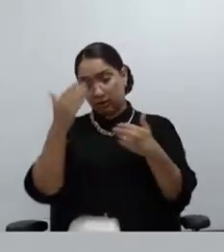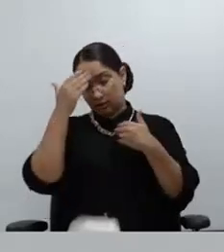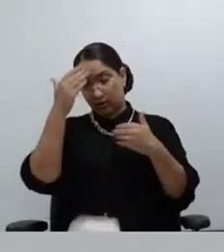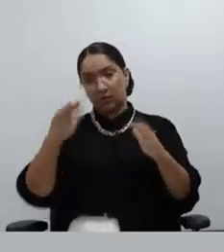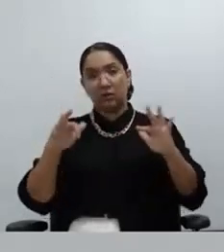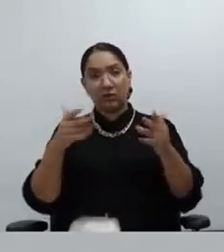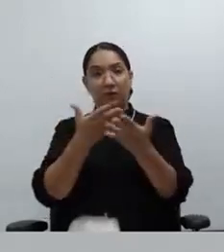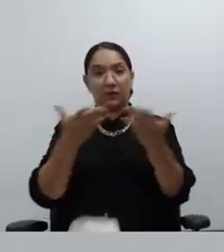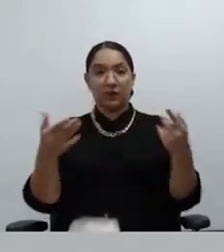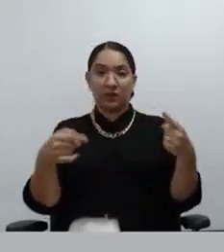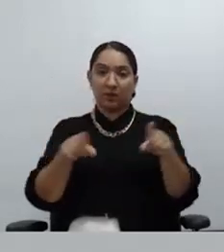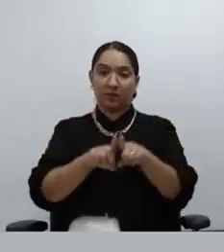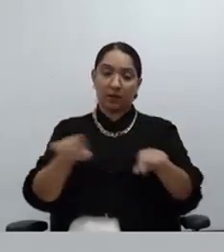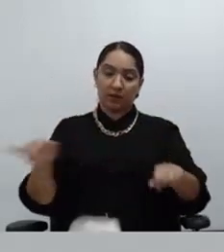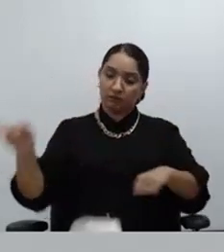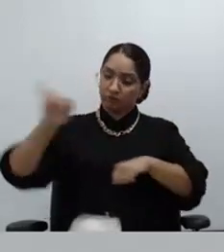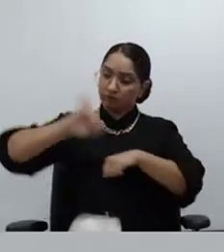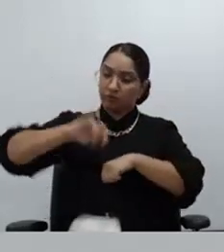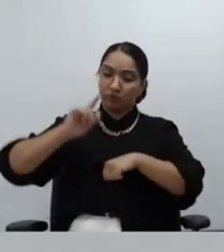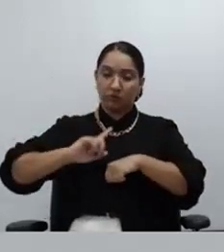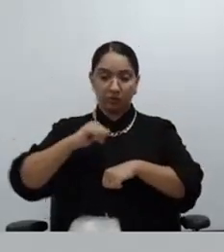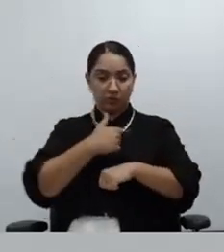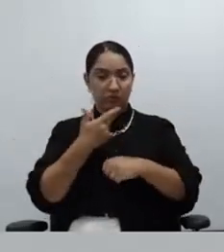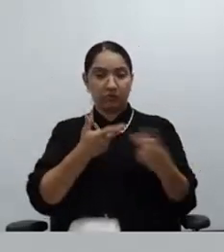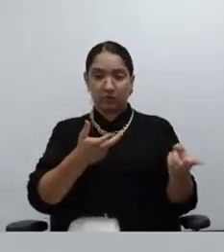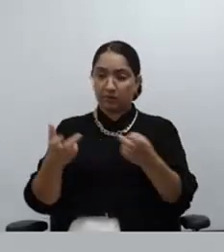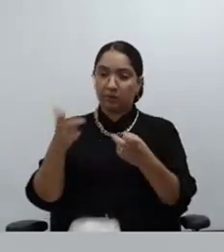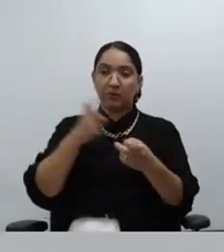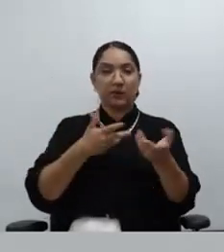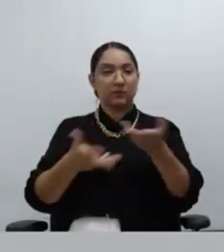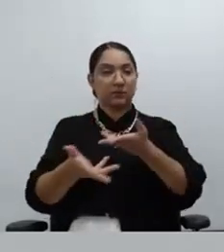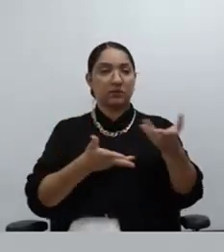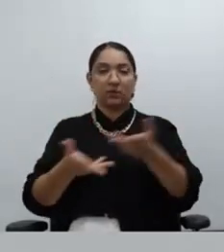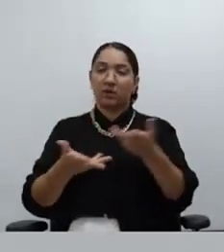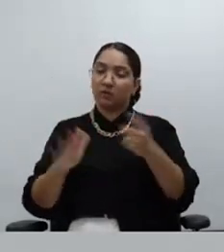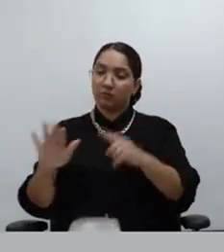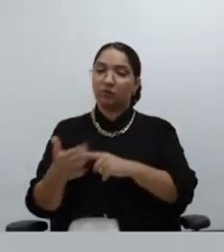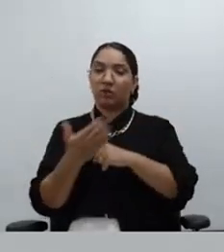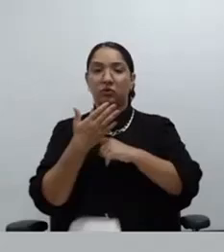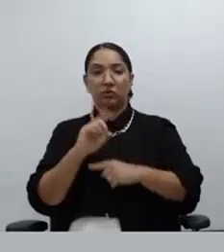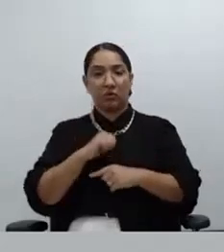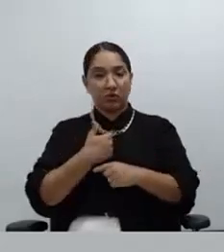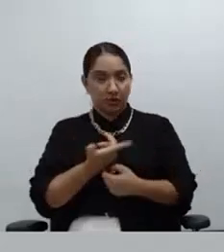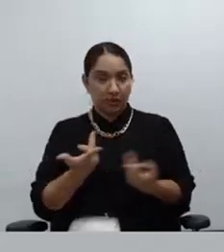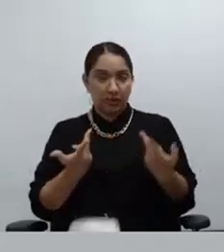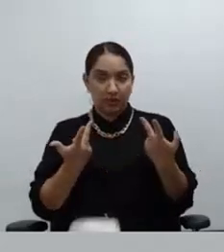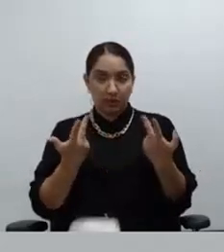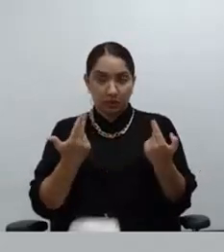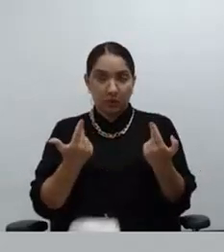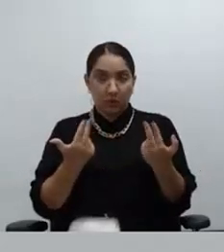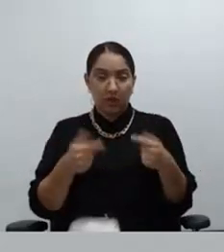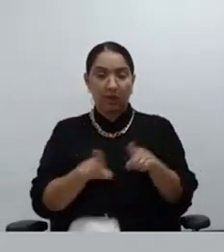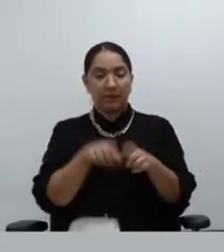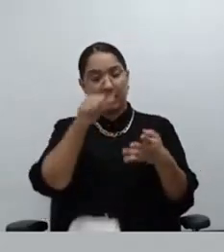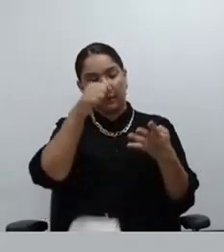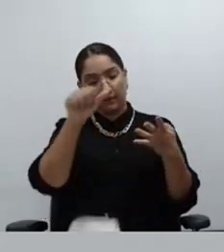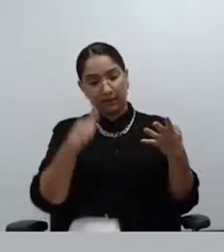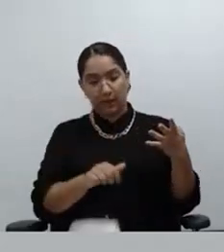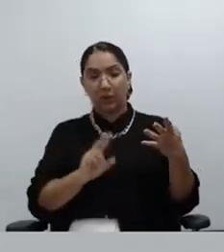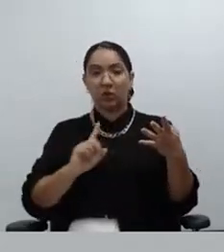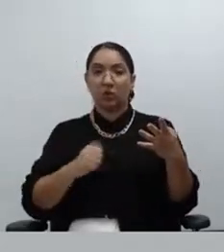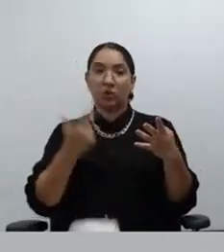da Defensoria Pública que têm contribuído com essa análise e para que a gente possa, de alguma forma, avaliar como estão as